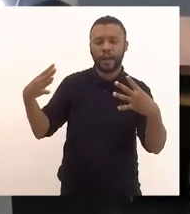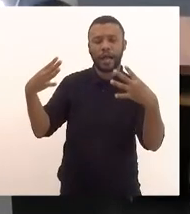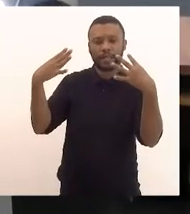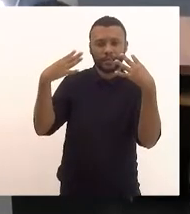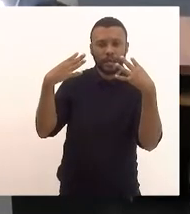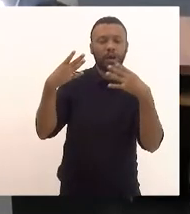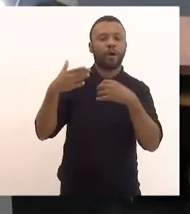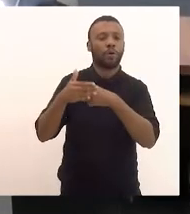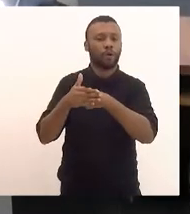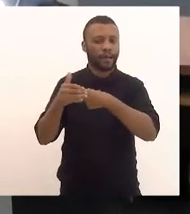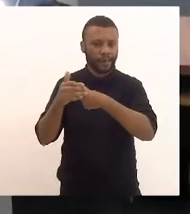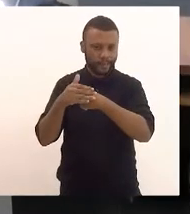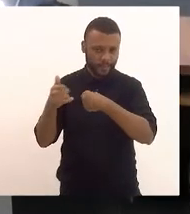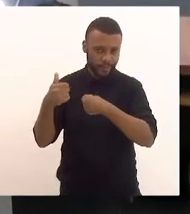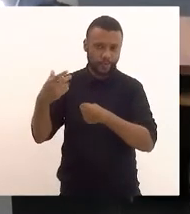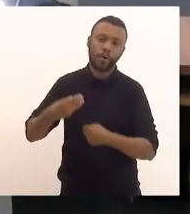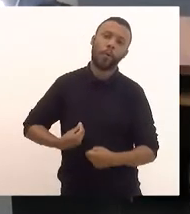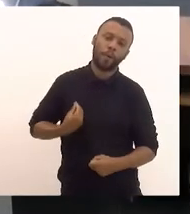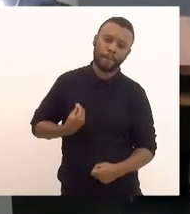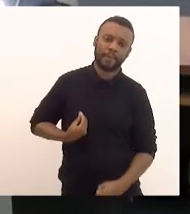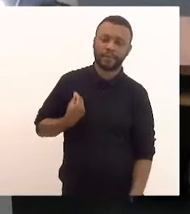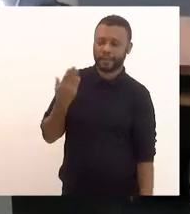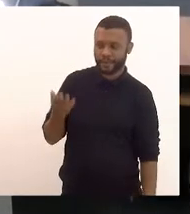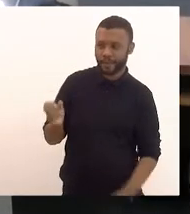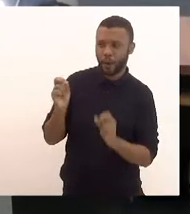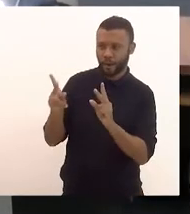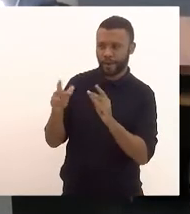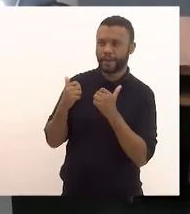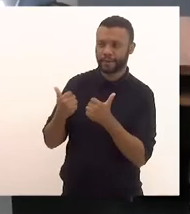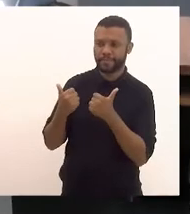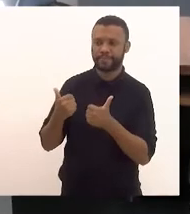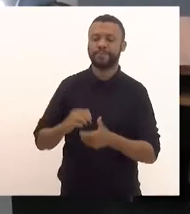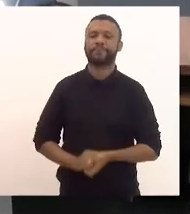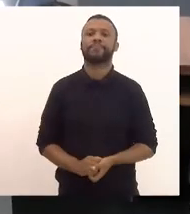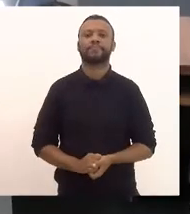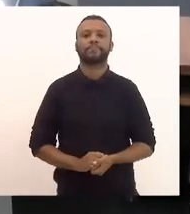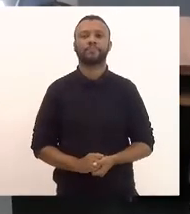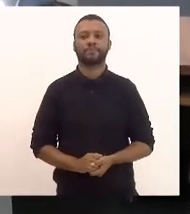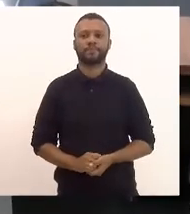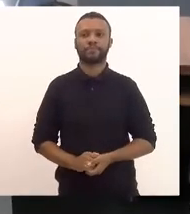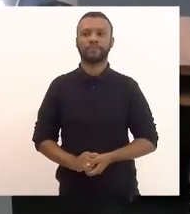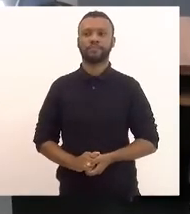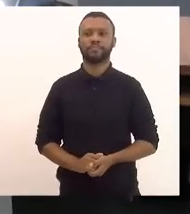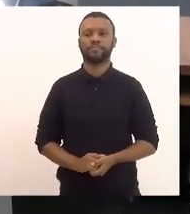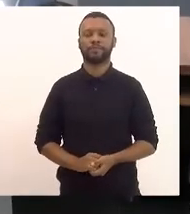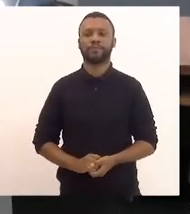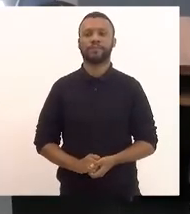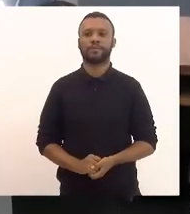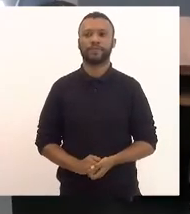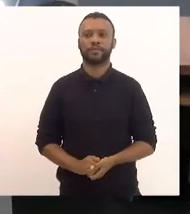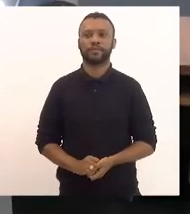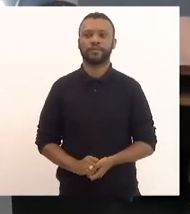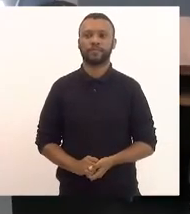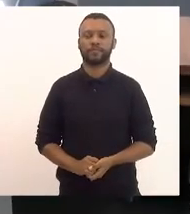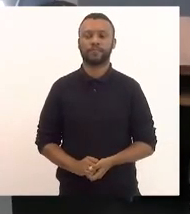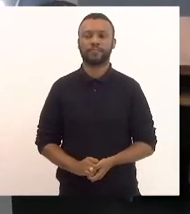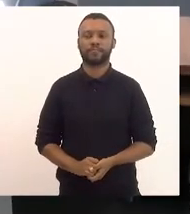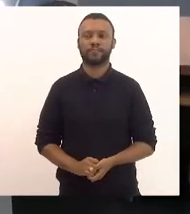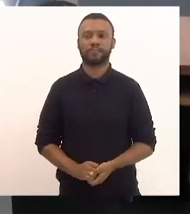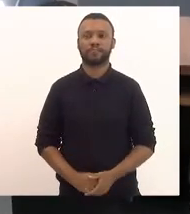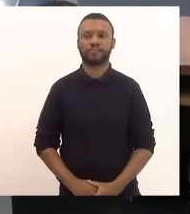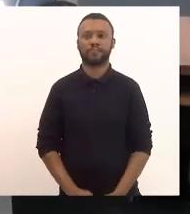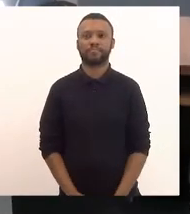que a presença Ok Doutor é Ah tá